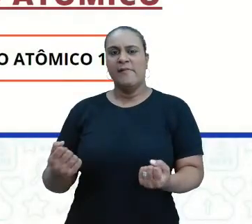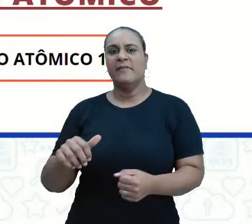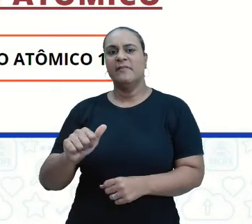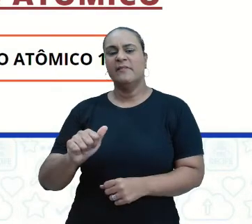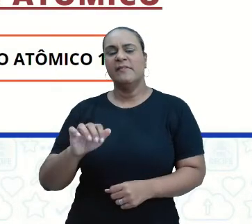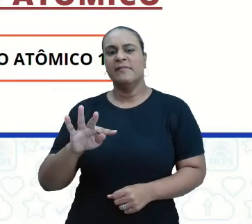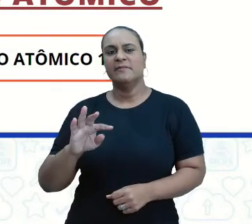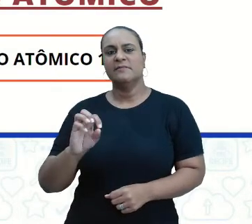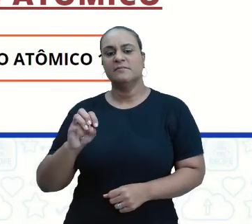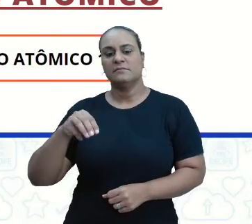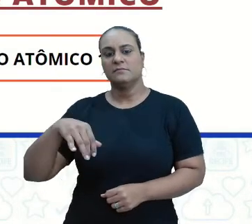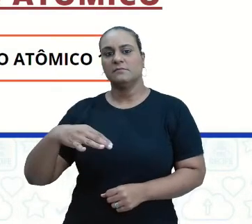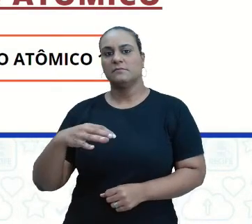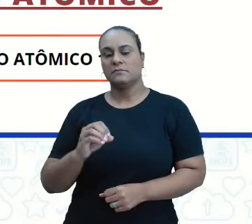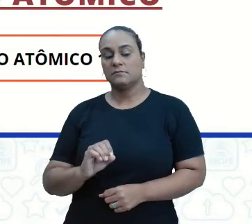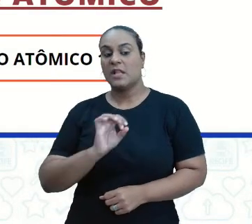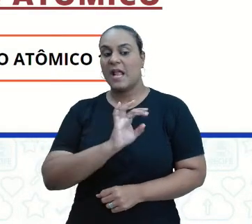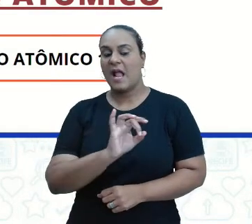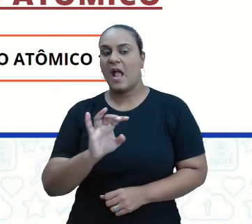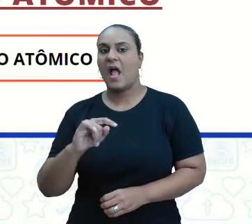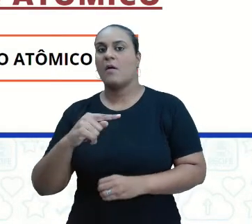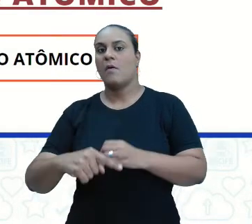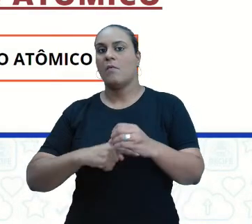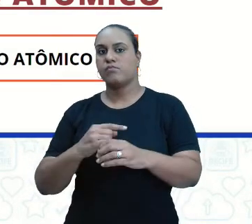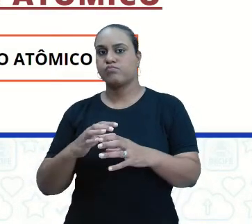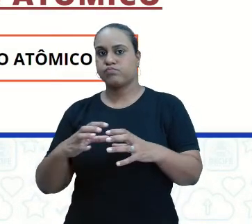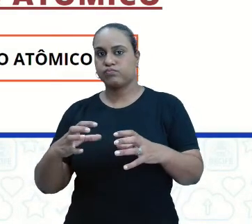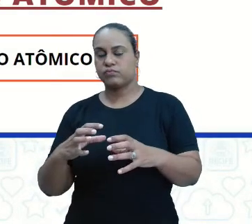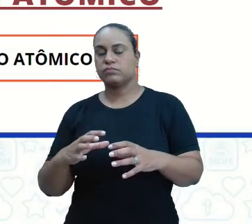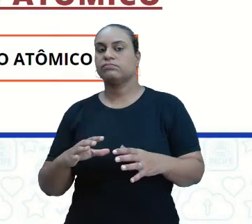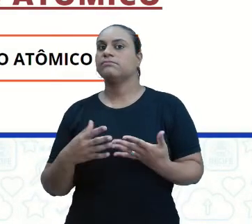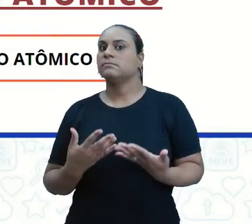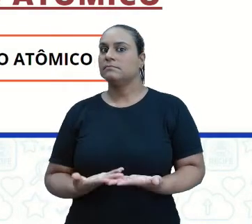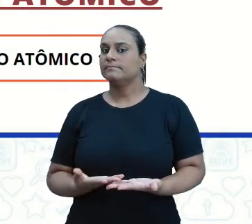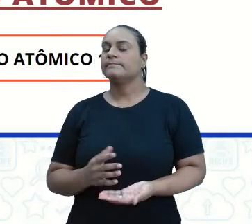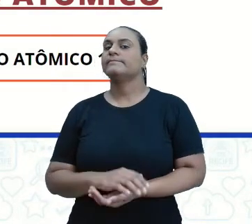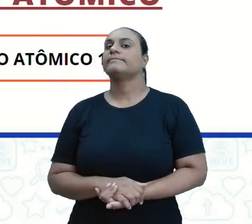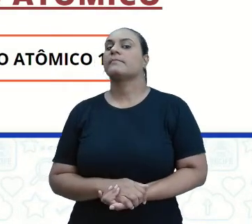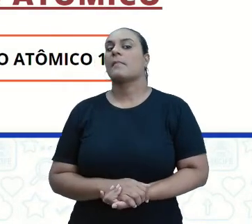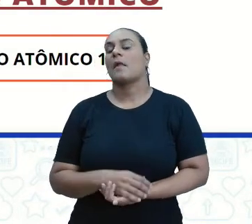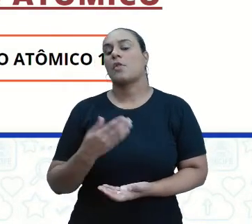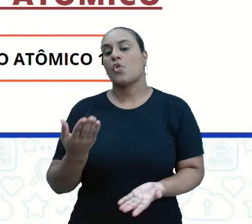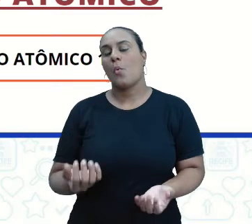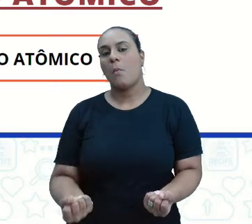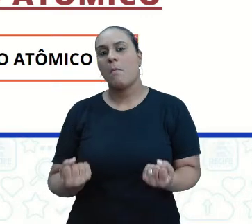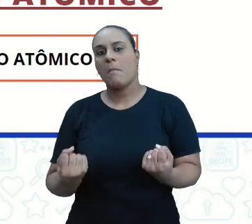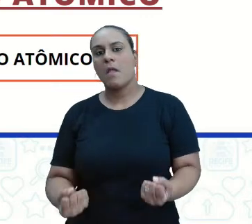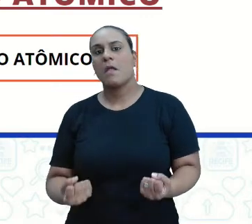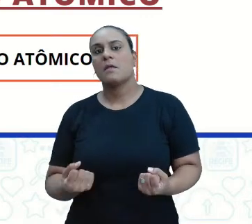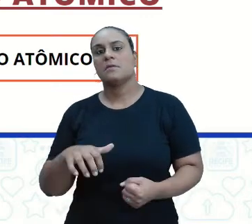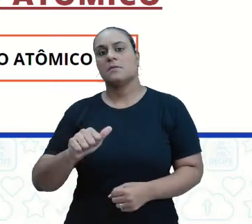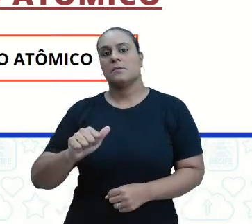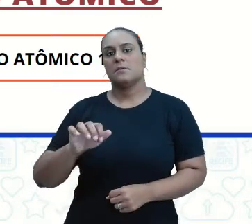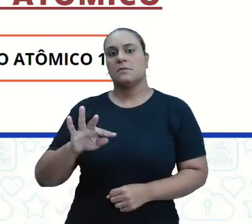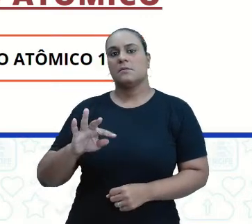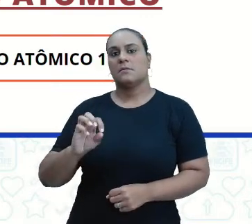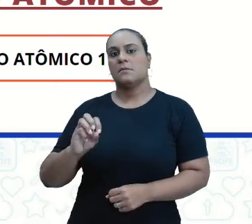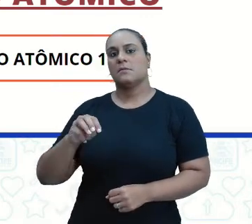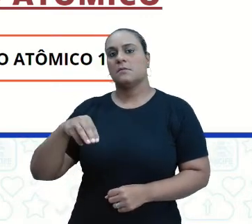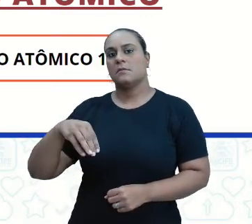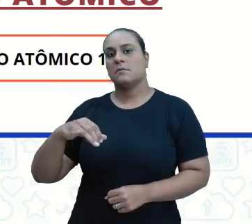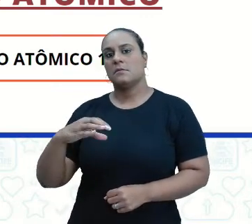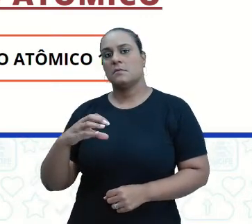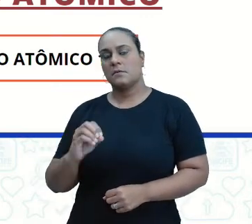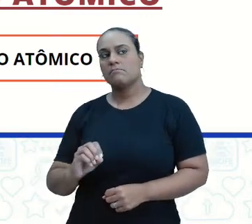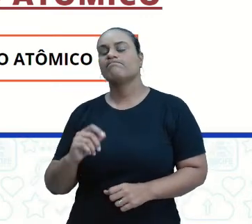atômico de cada elemento. Então, através desse peso atômico, gente, eles começaram a